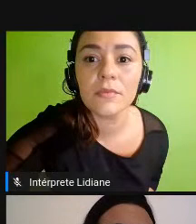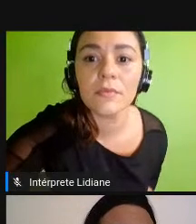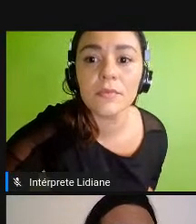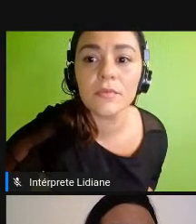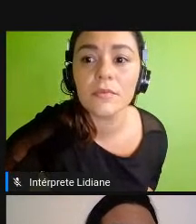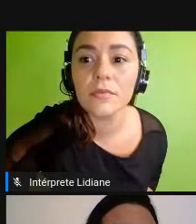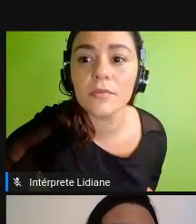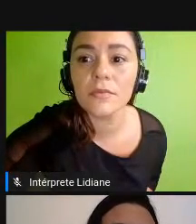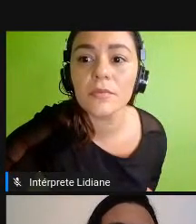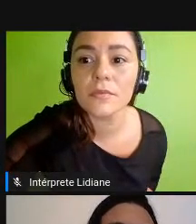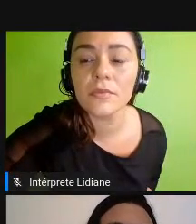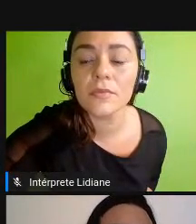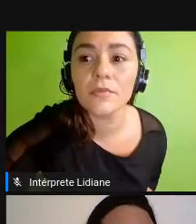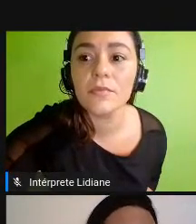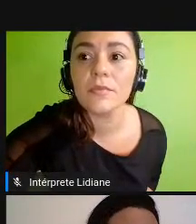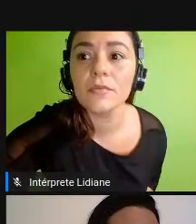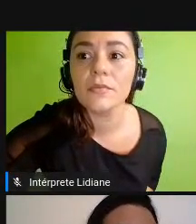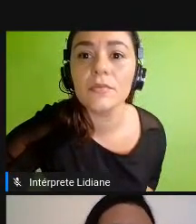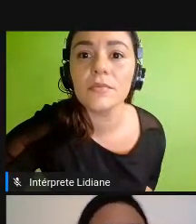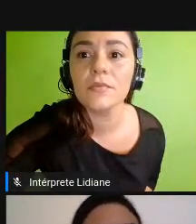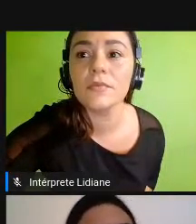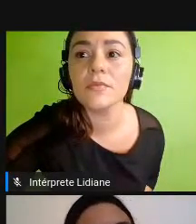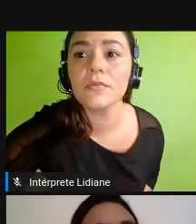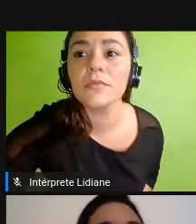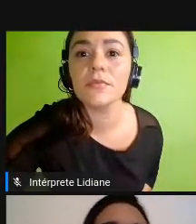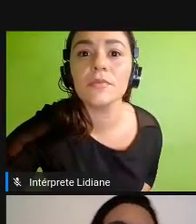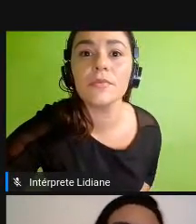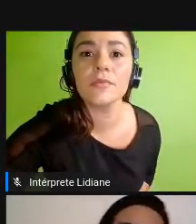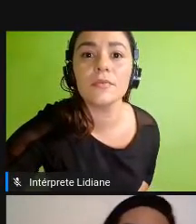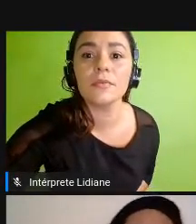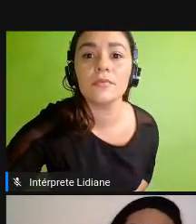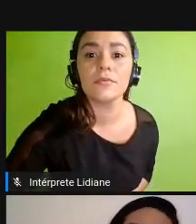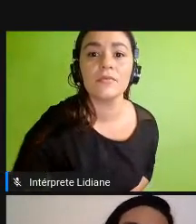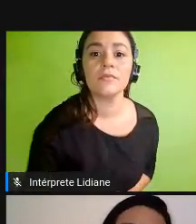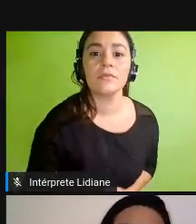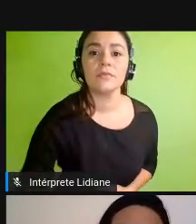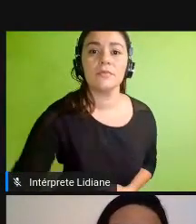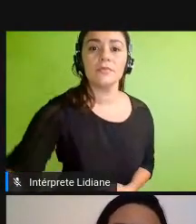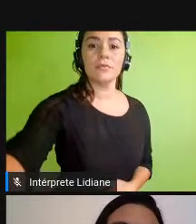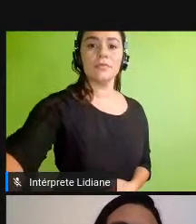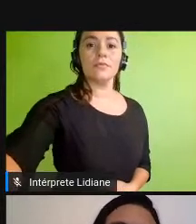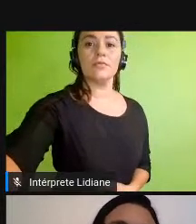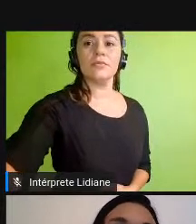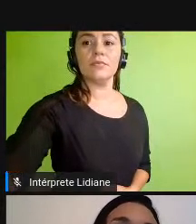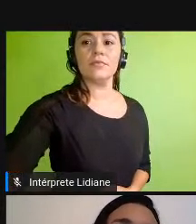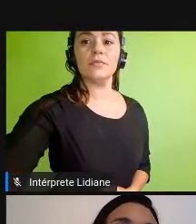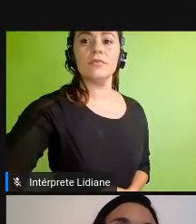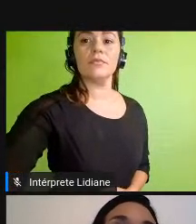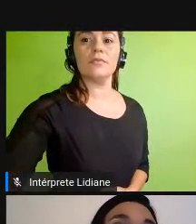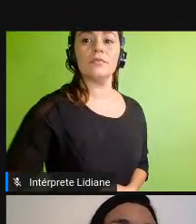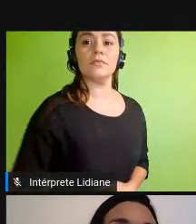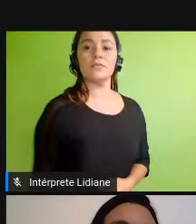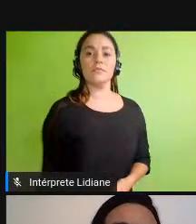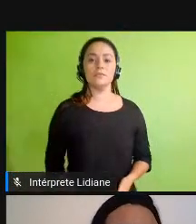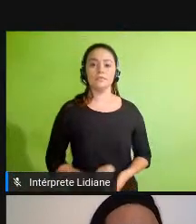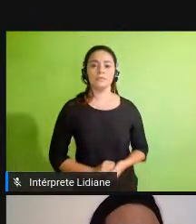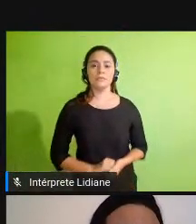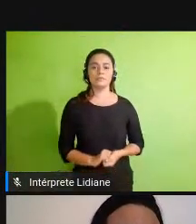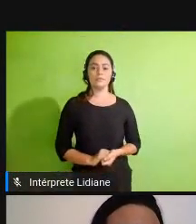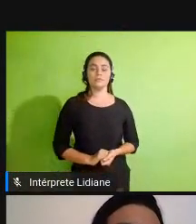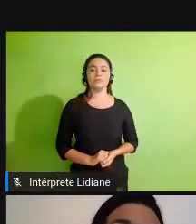4 estudantes, né? A gente teve que lidar com a dificuldade de que eram pessoas menores de idade, então teve todo o